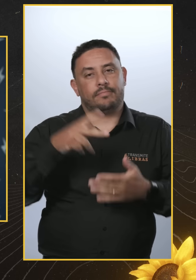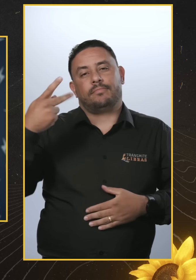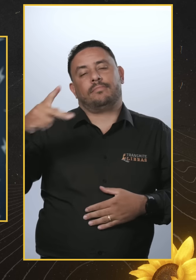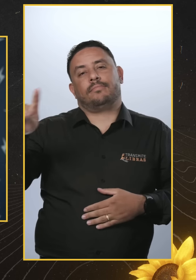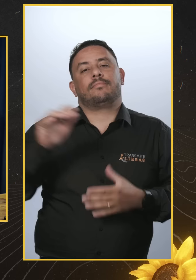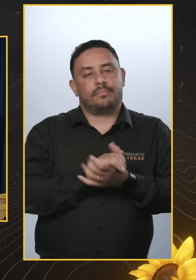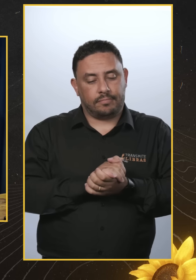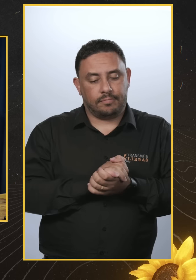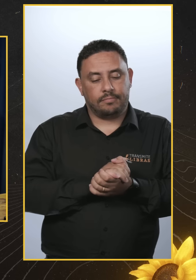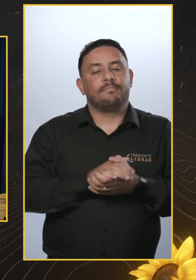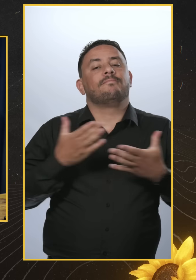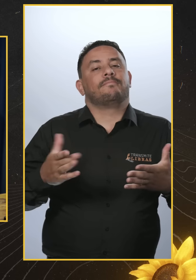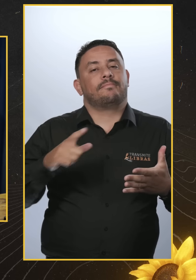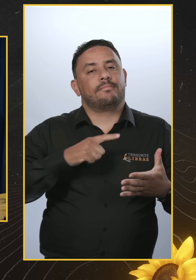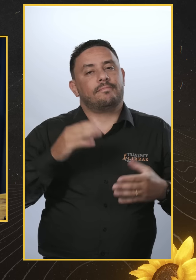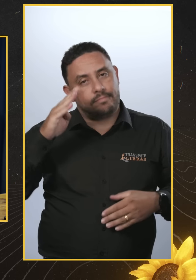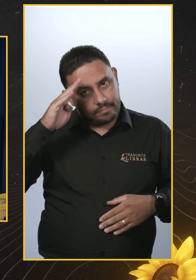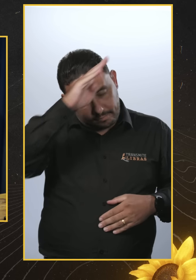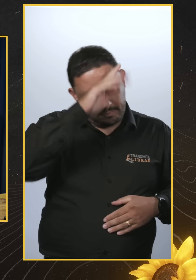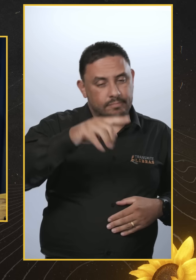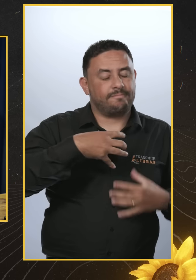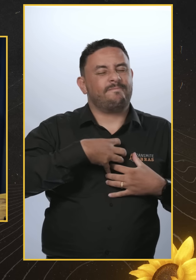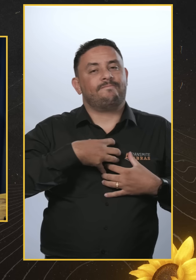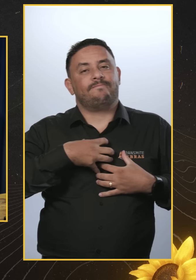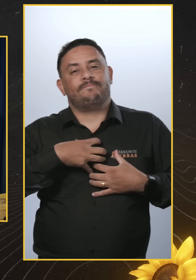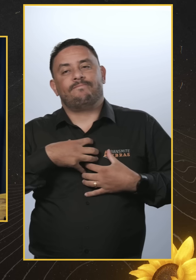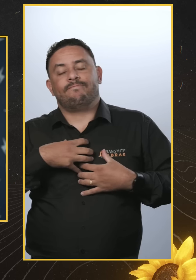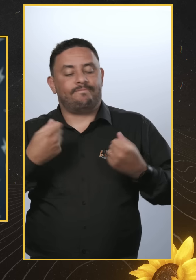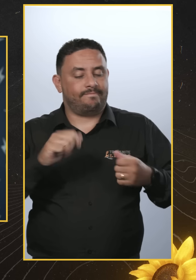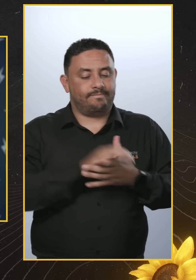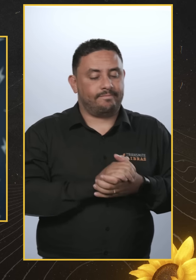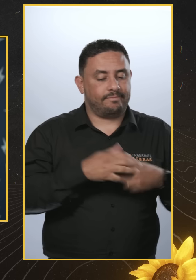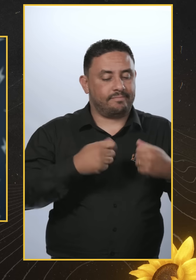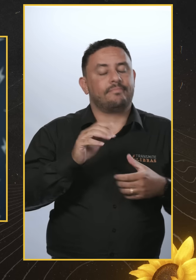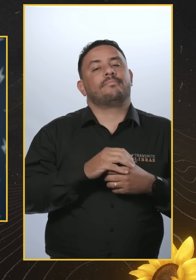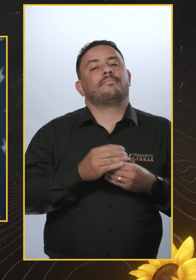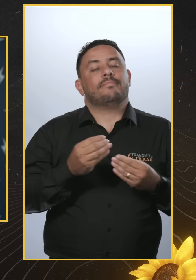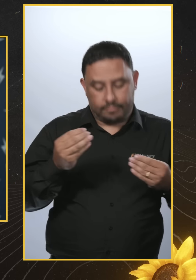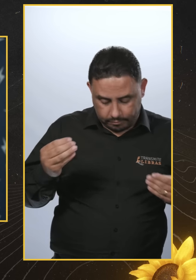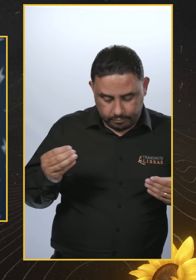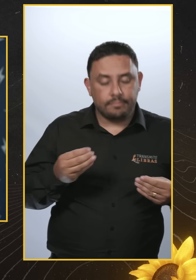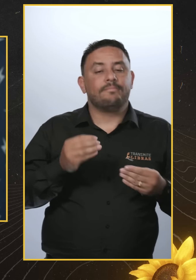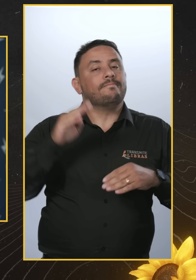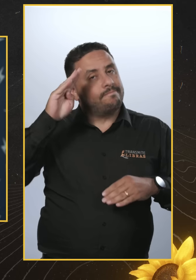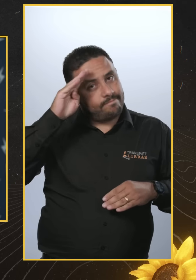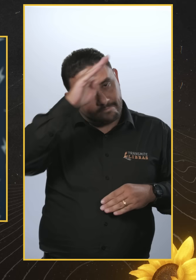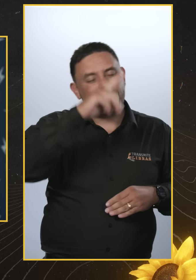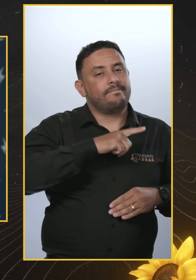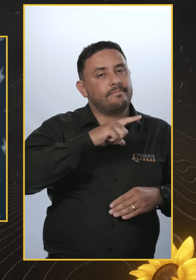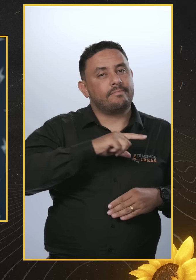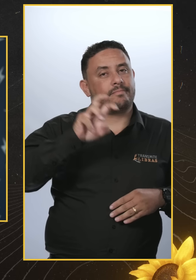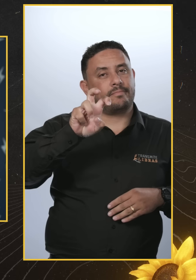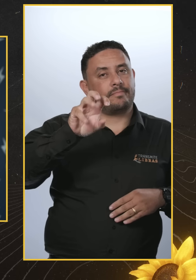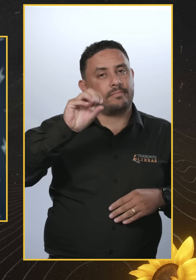entendi e aí Caso haja bolsonaro tu não se sente necessário na Não não é que é necessário o bolsonaro ele é um cara que tem 50